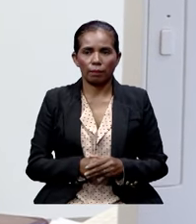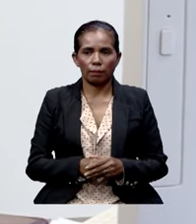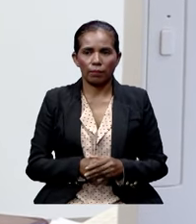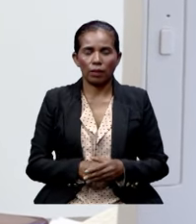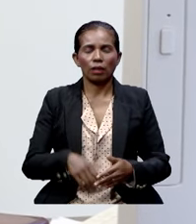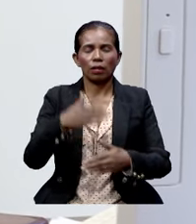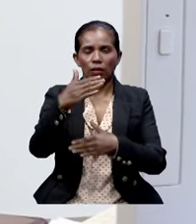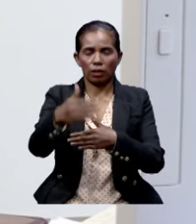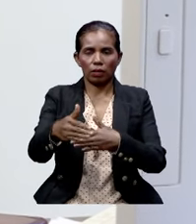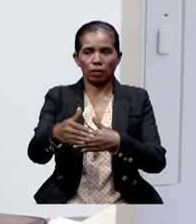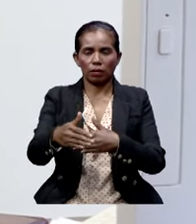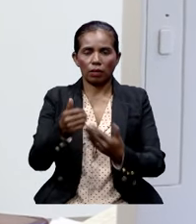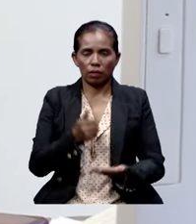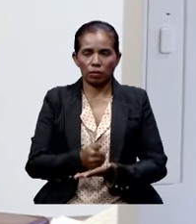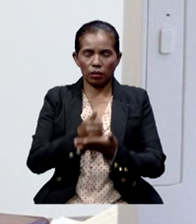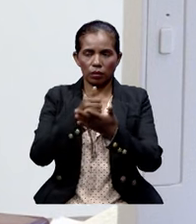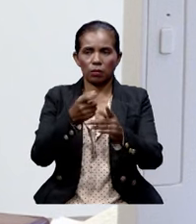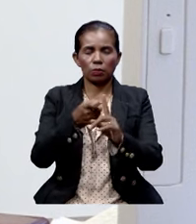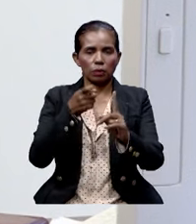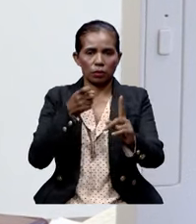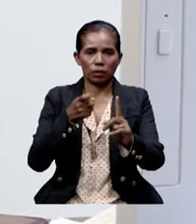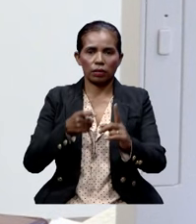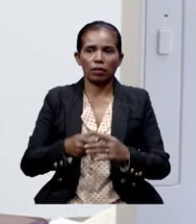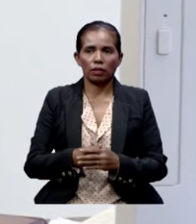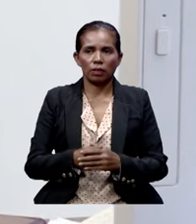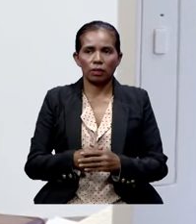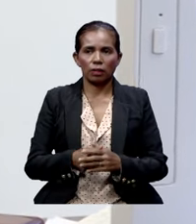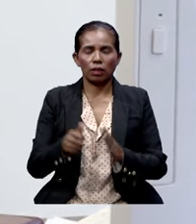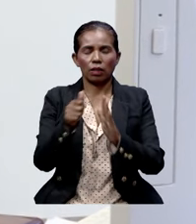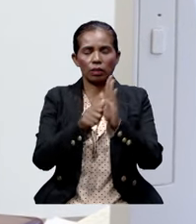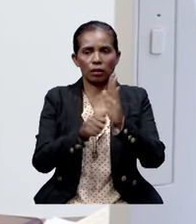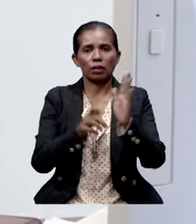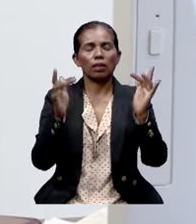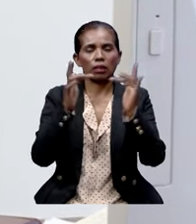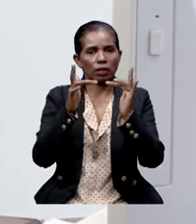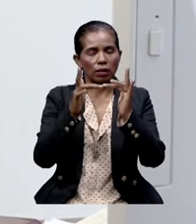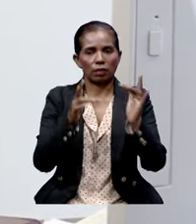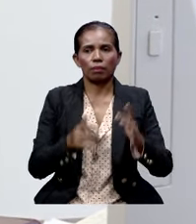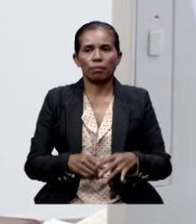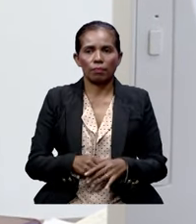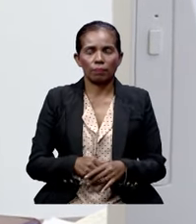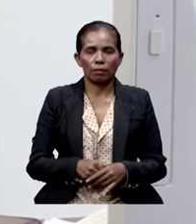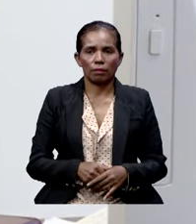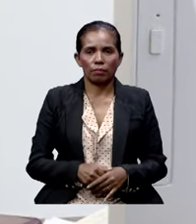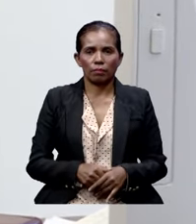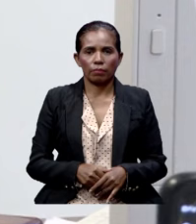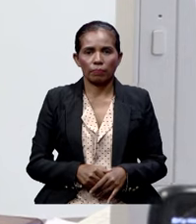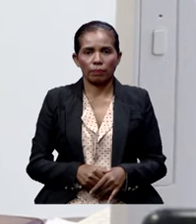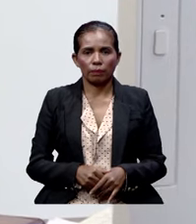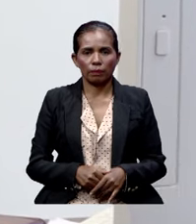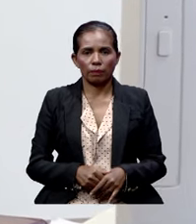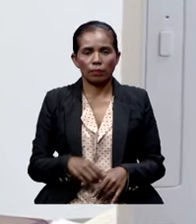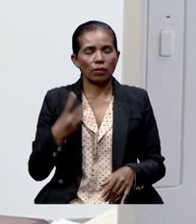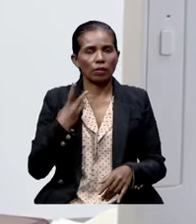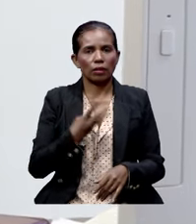hakat ba atendimento lihusi agendamento online nebe ita